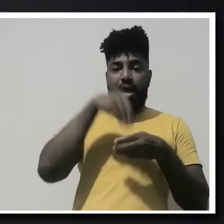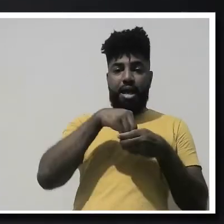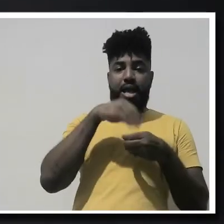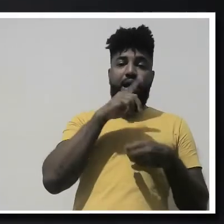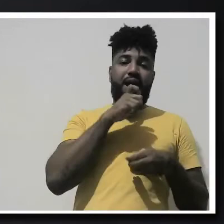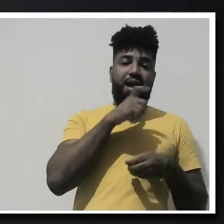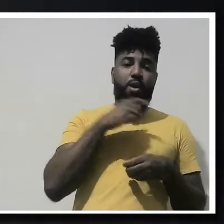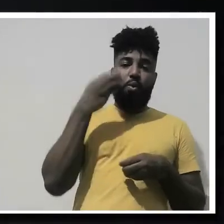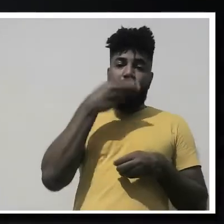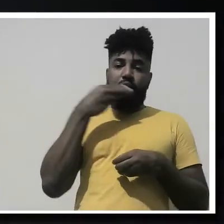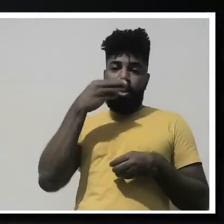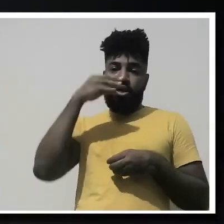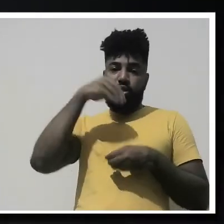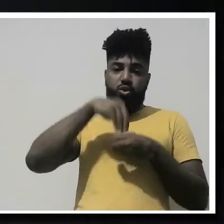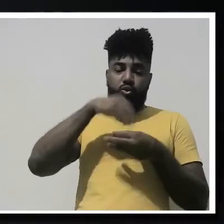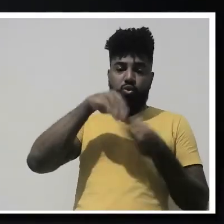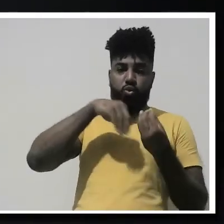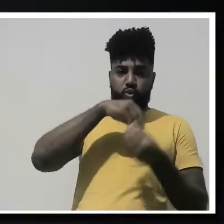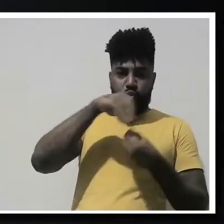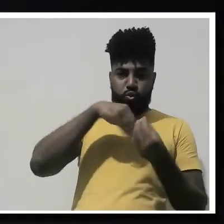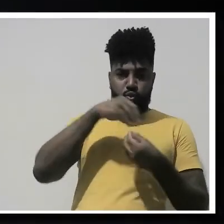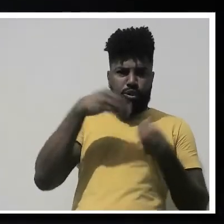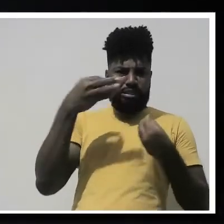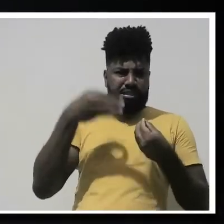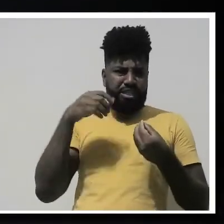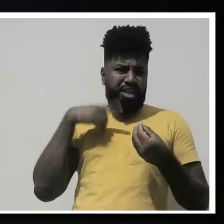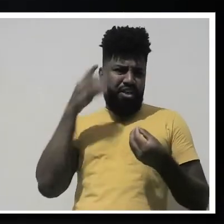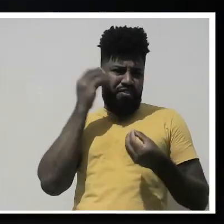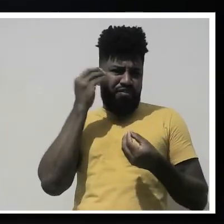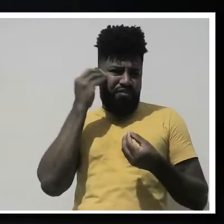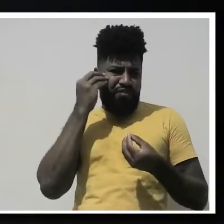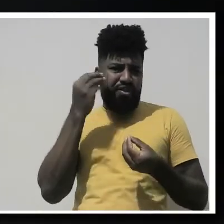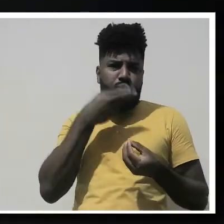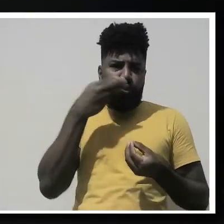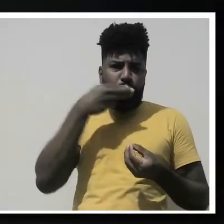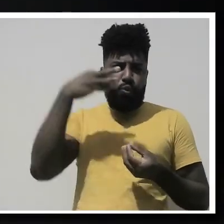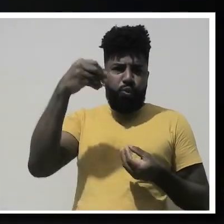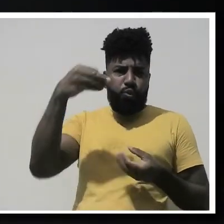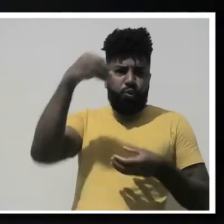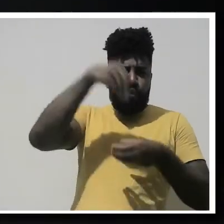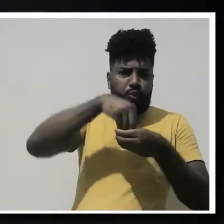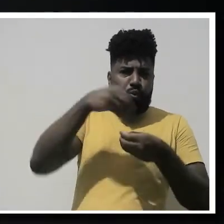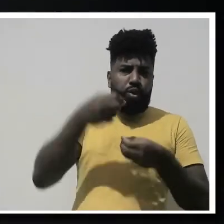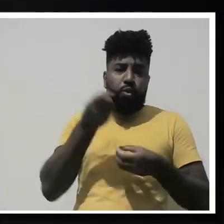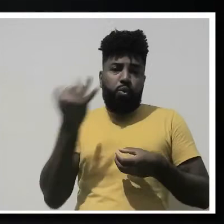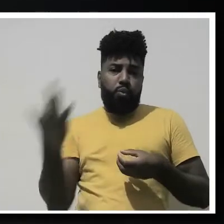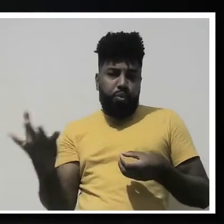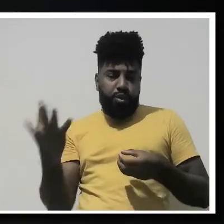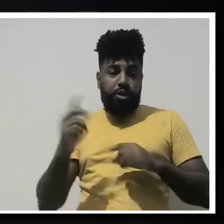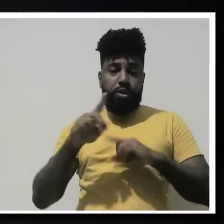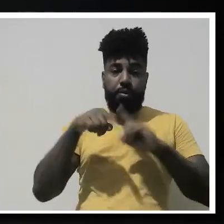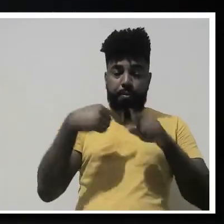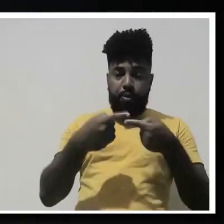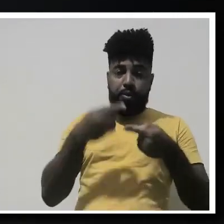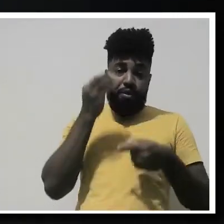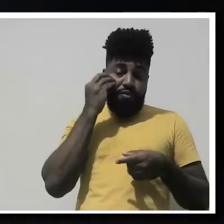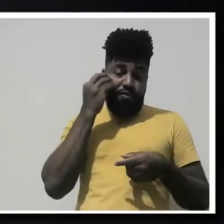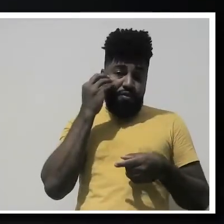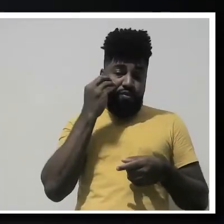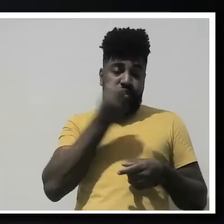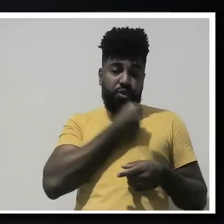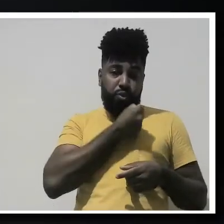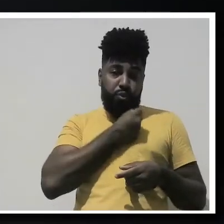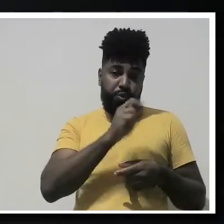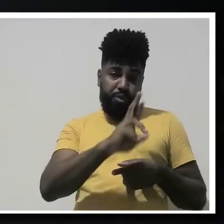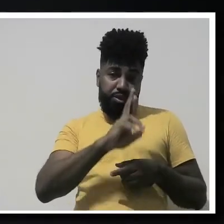dela composta por água e açúcar. Então é um ótimo produto para nós conferirmos a concentração de açúcar. Depois de analisar ela, a gente pode até